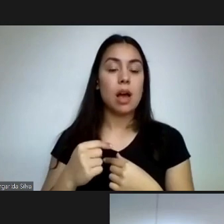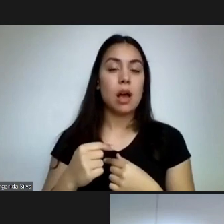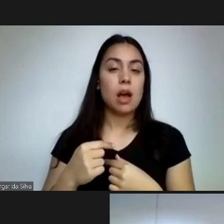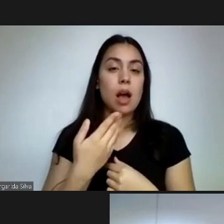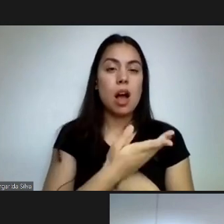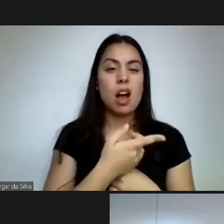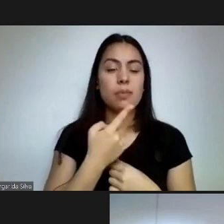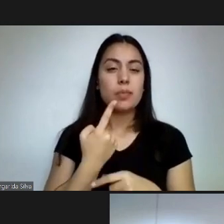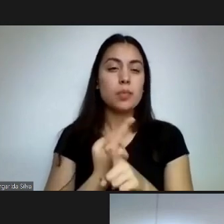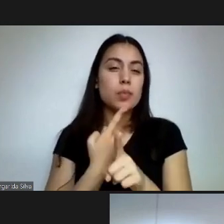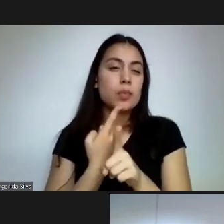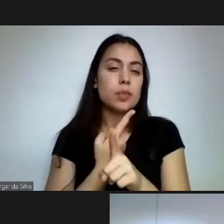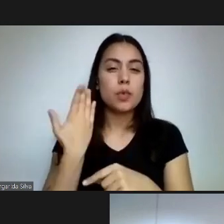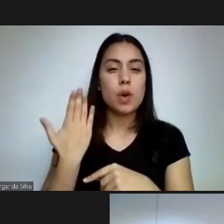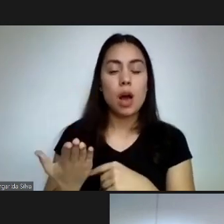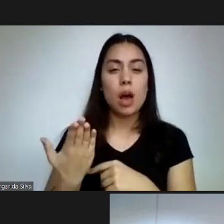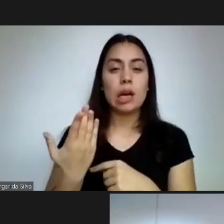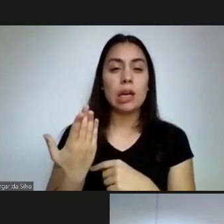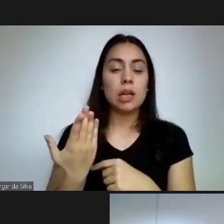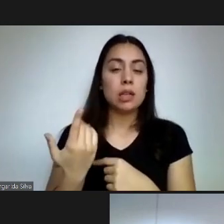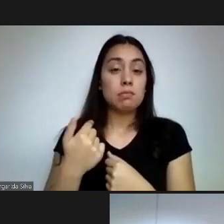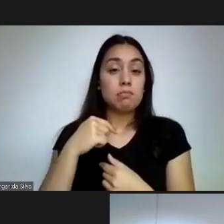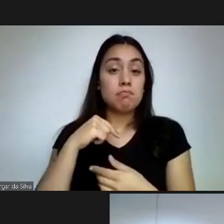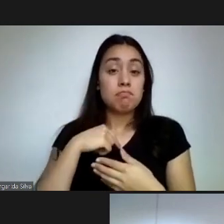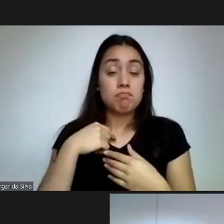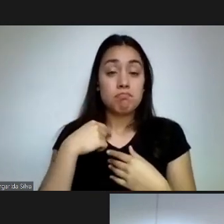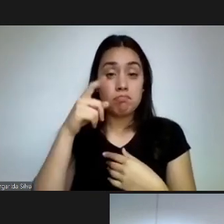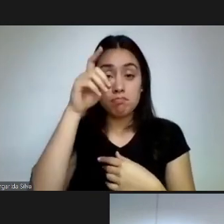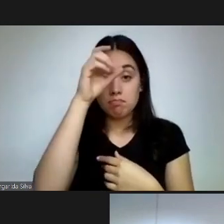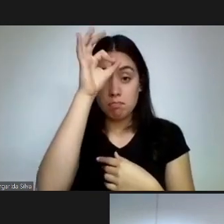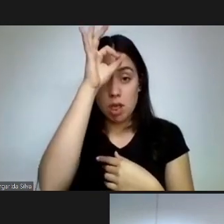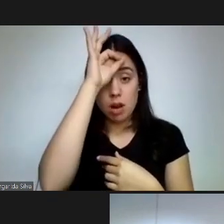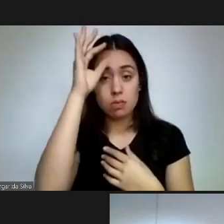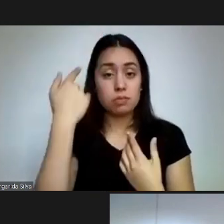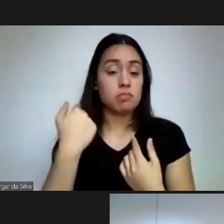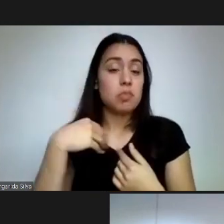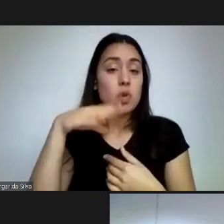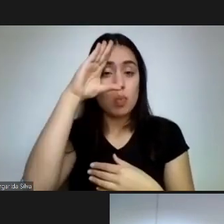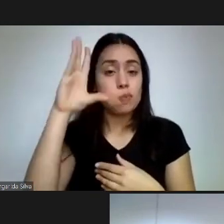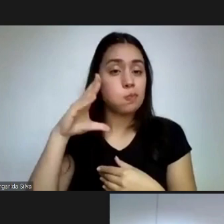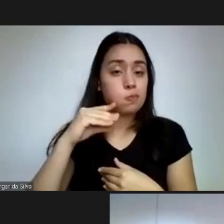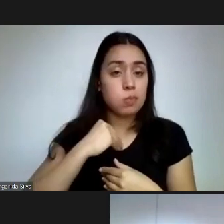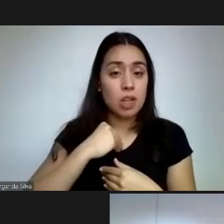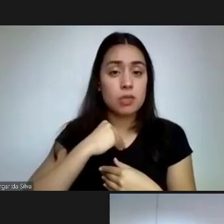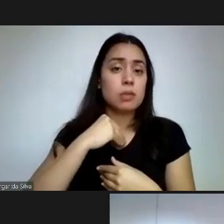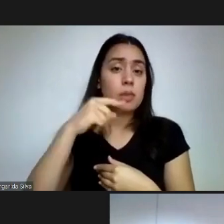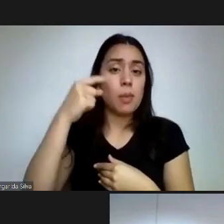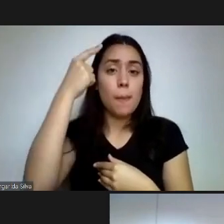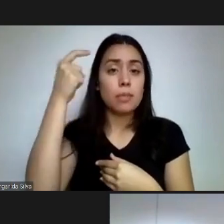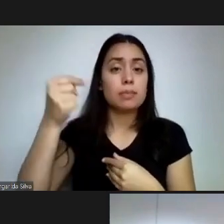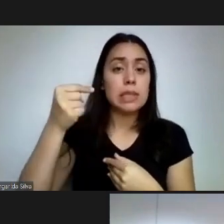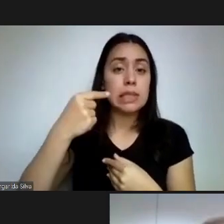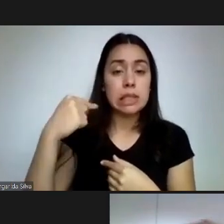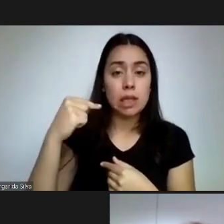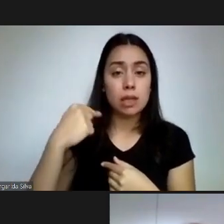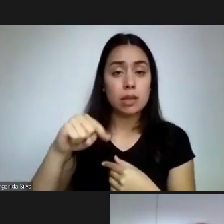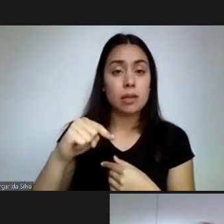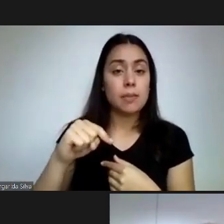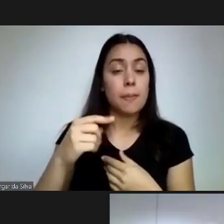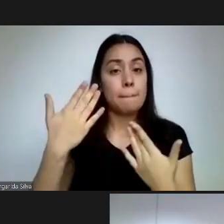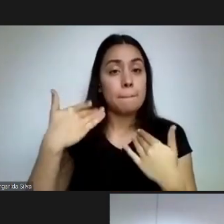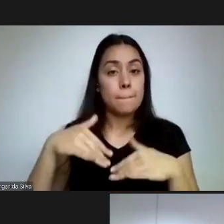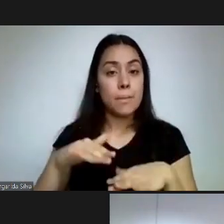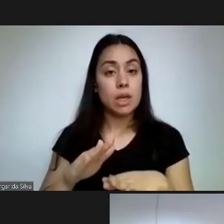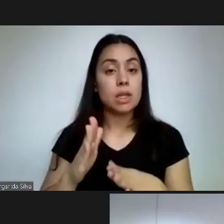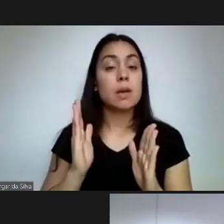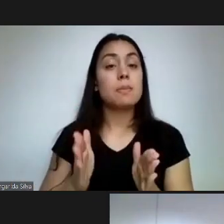simplesmente, que nós nem sequer nos damos conta que estão lá, mas que de facto é preciso haver uma luz focada para desconstruir isso tudo, e é o trabalho